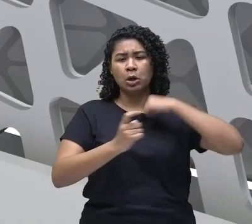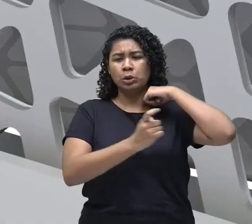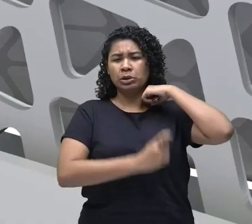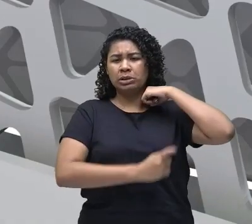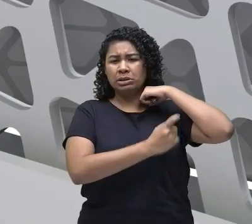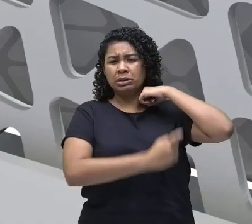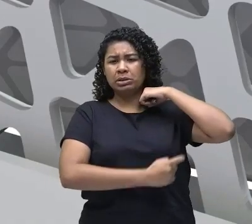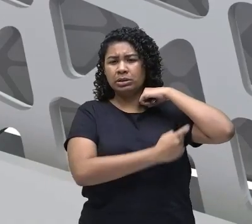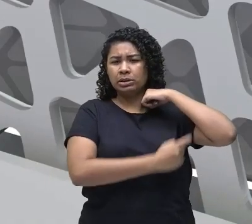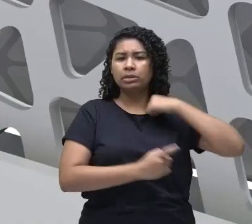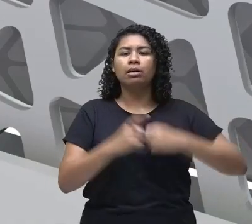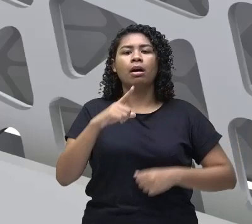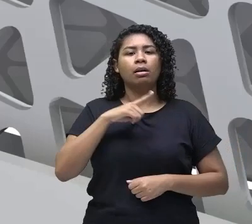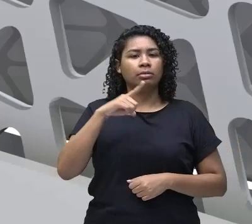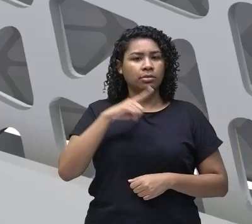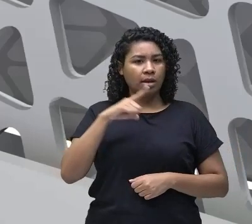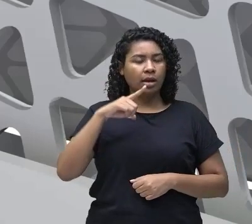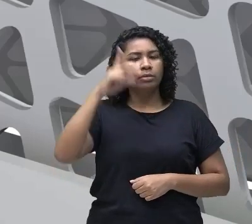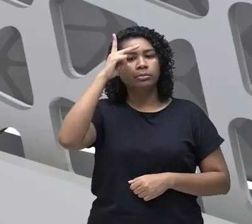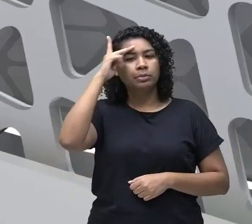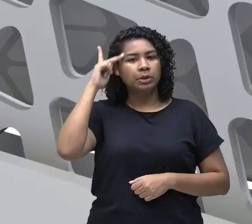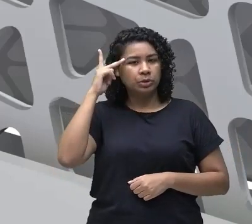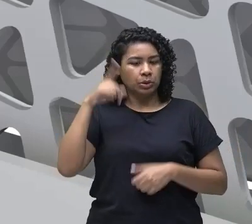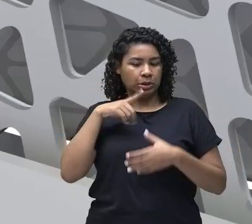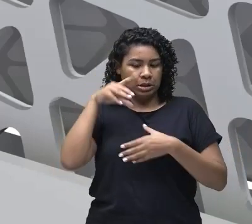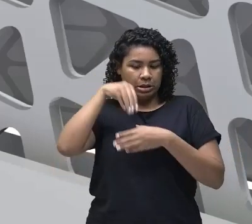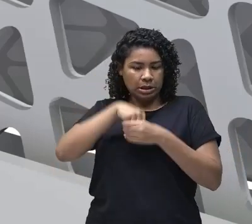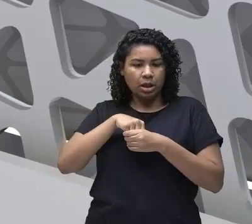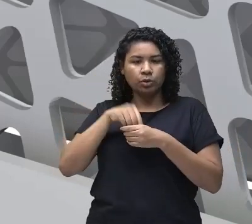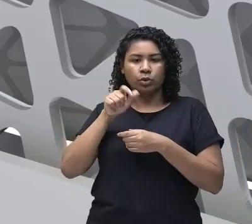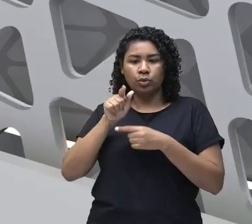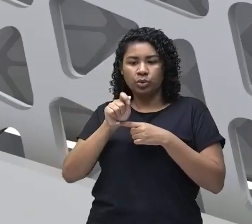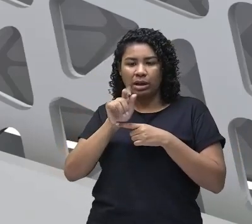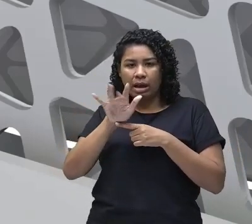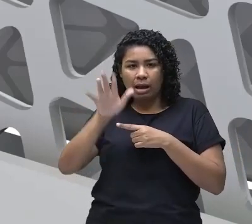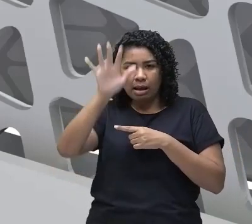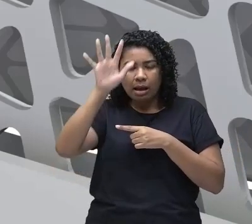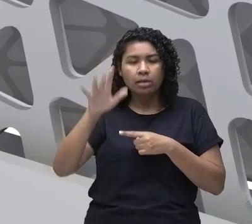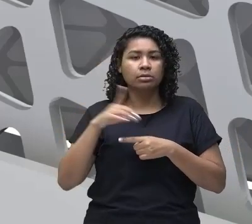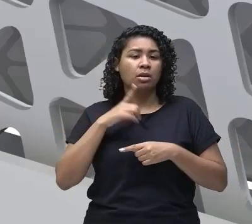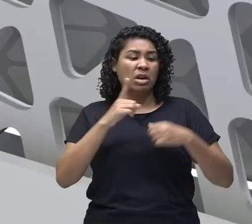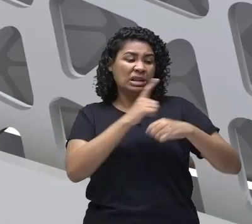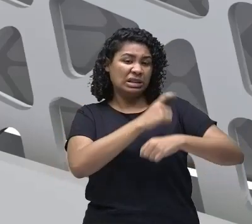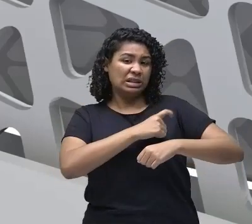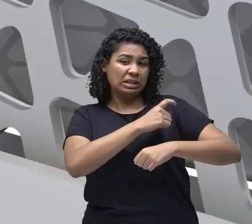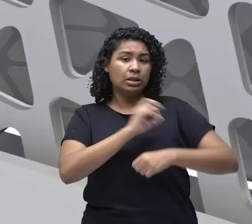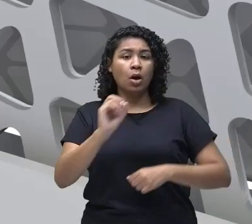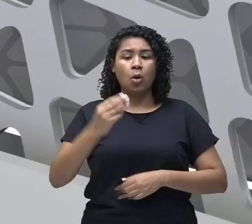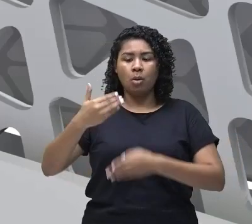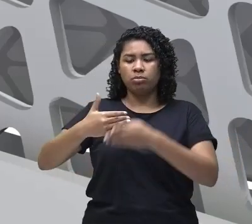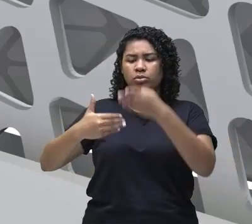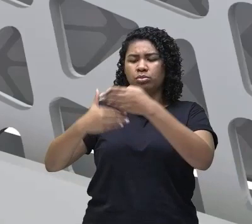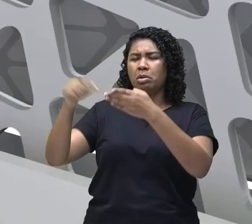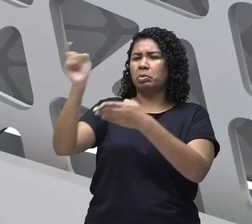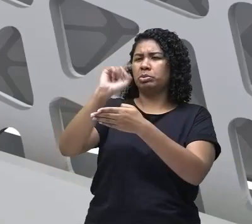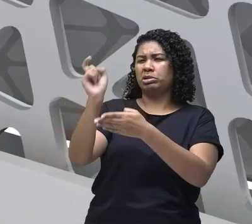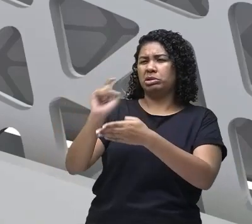desodorantes que já vem bem armazenado o gás, ou sprays, são esses que causam danos à